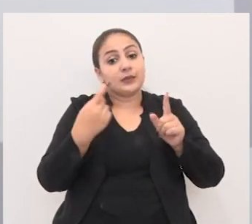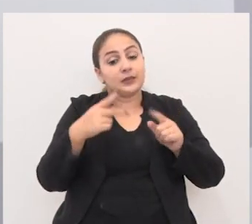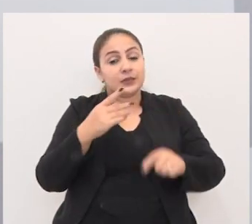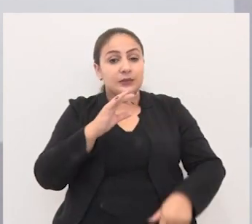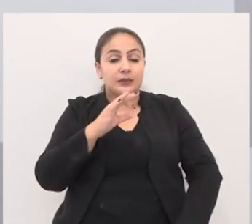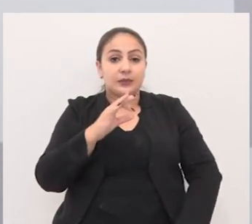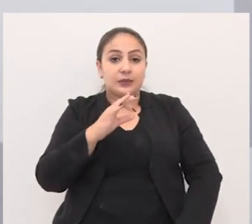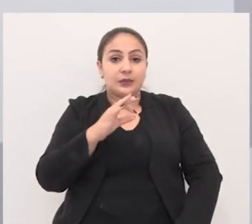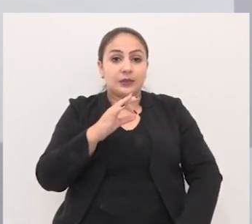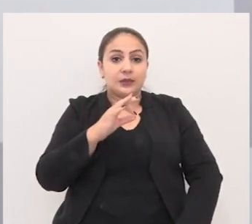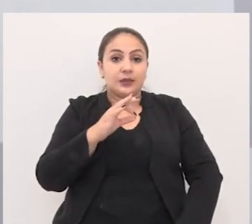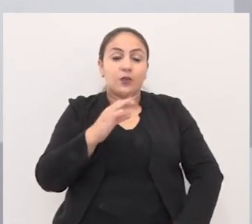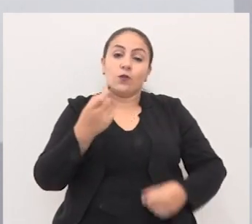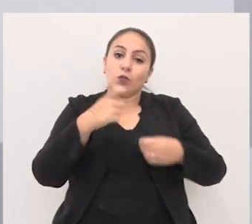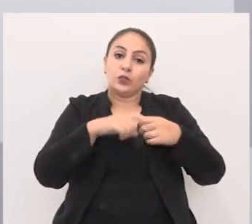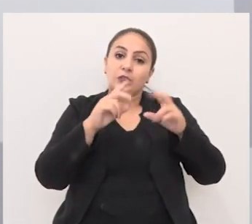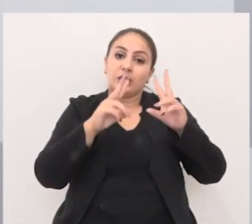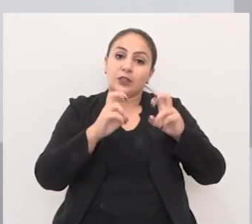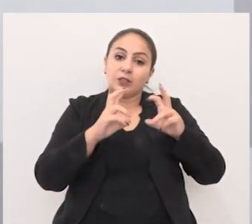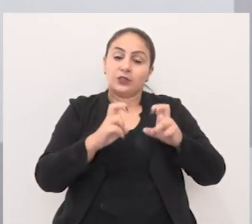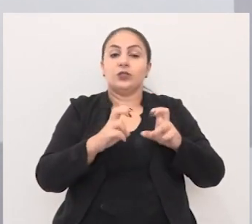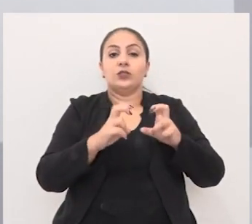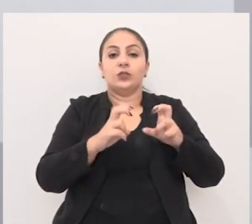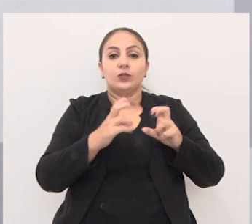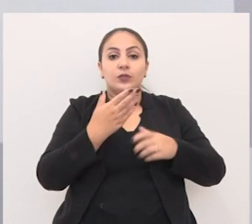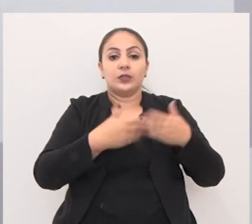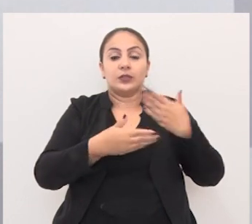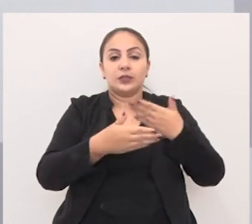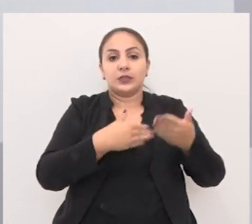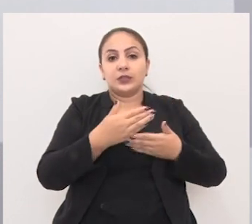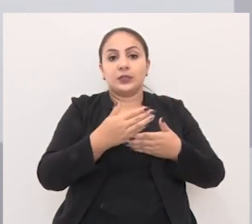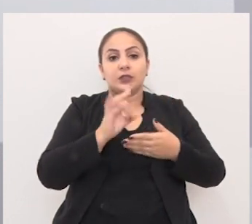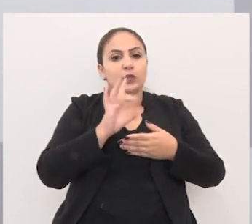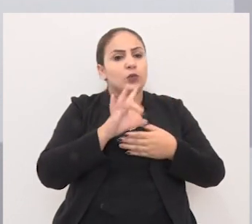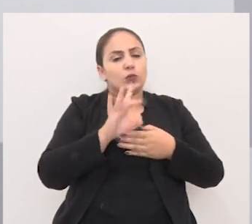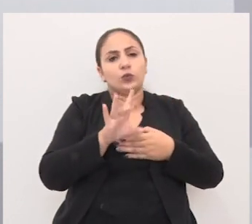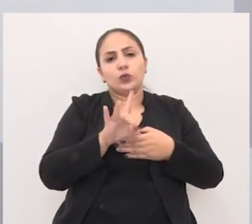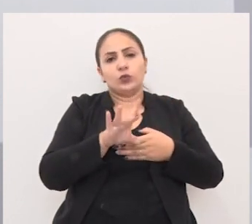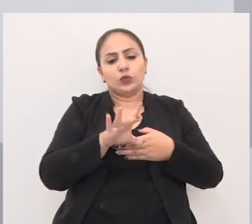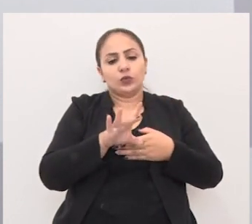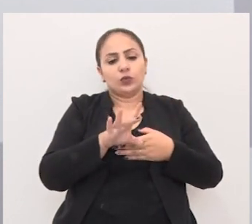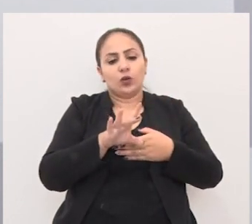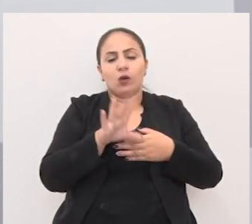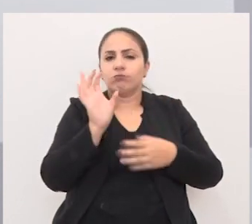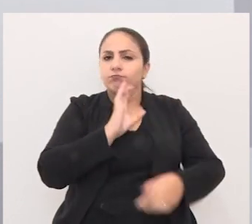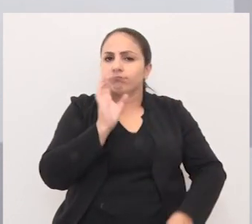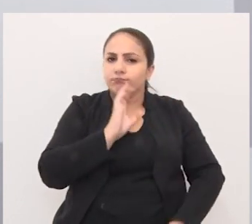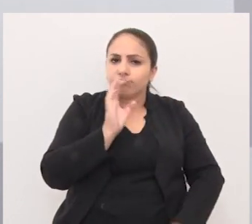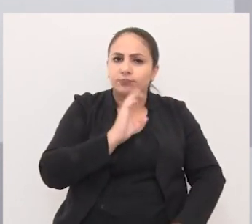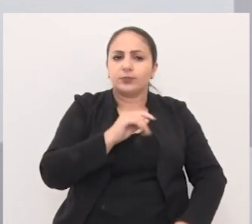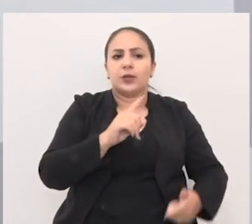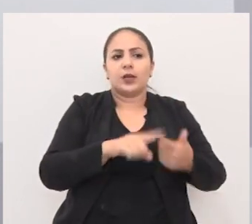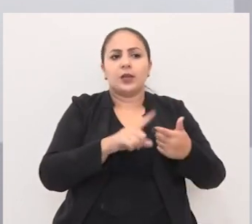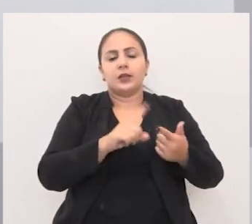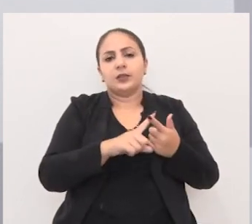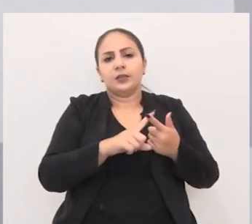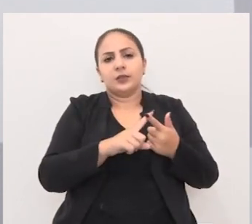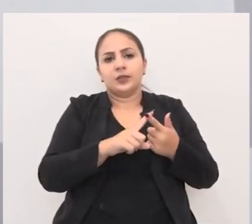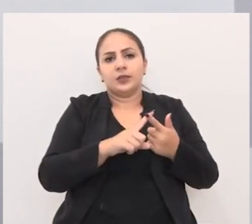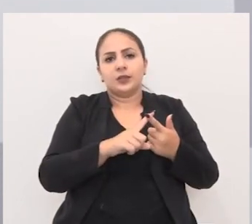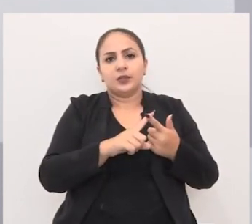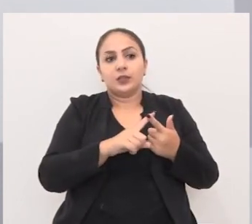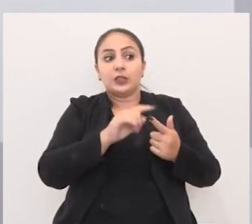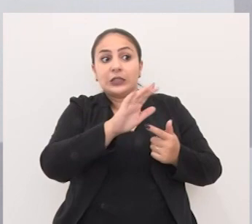viaturas, voltando a essa pauta, irá sim beneficiar não somente aquela urgência, aquela